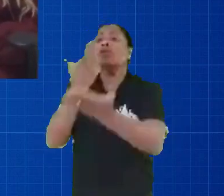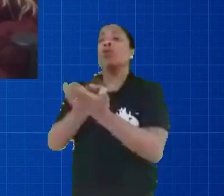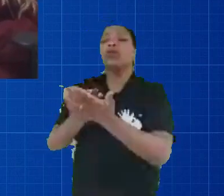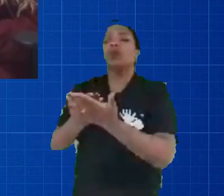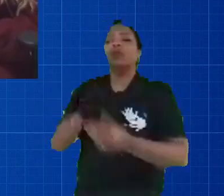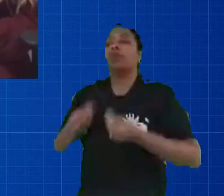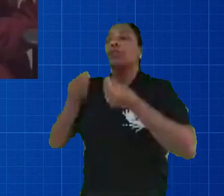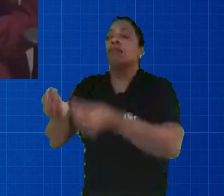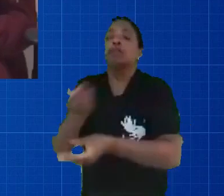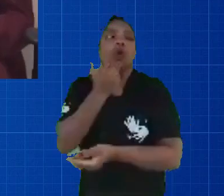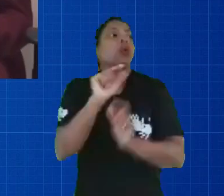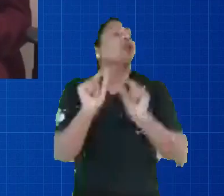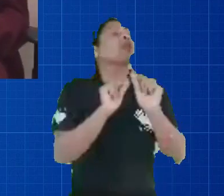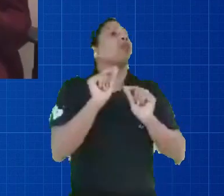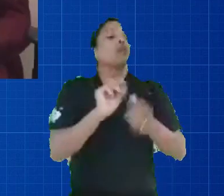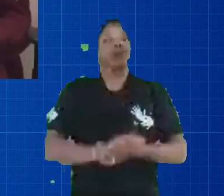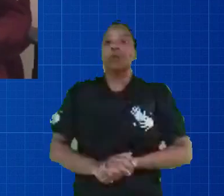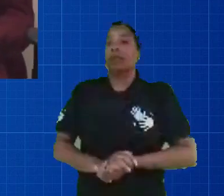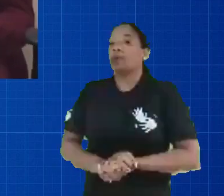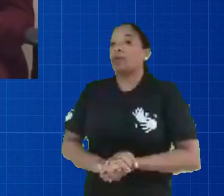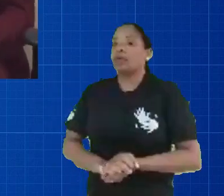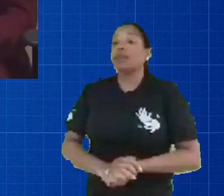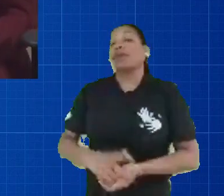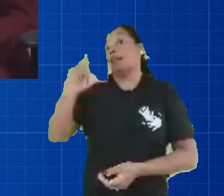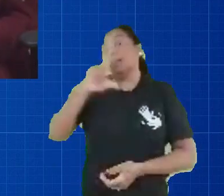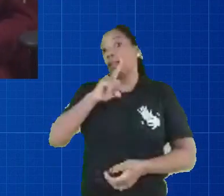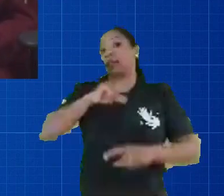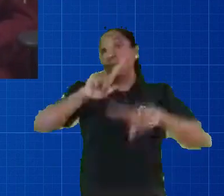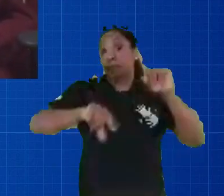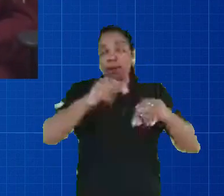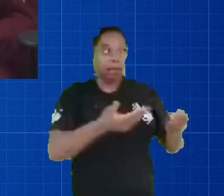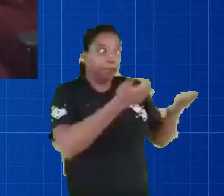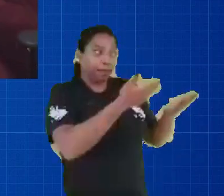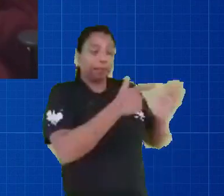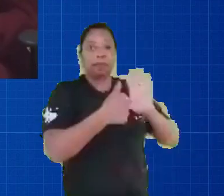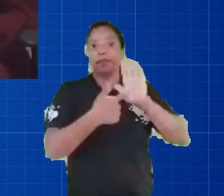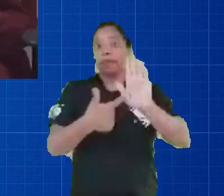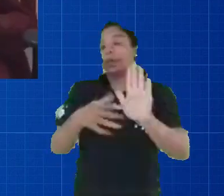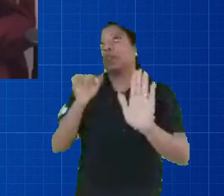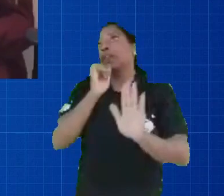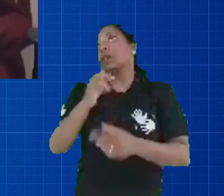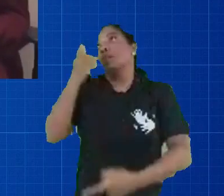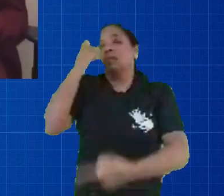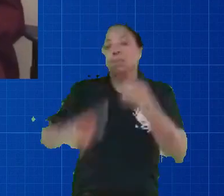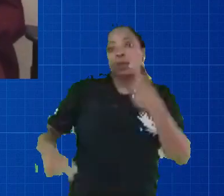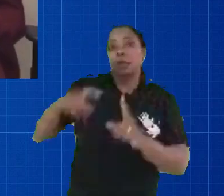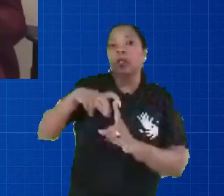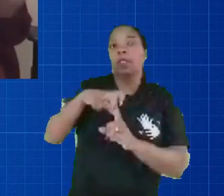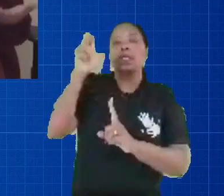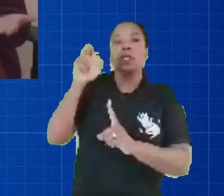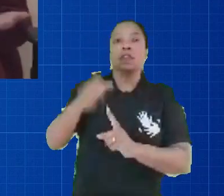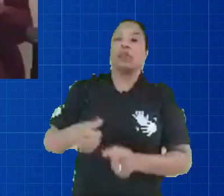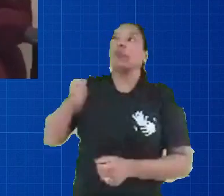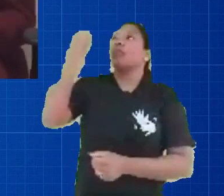para exemplificar, né? Então, assim, mas não pode refrigerante. Então, o que é servido? Ao invés do refrigerante, que acaba sendo muito